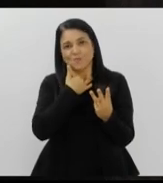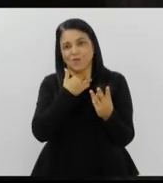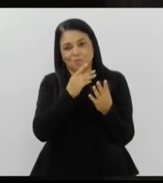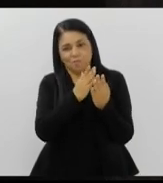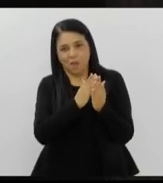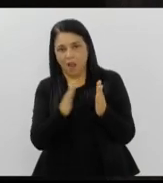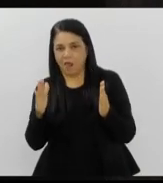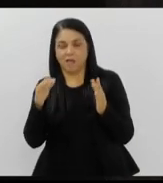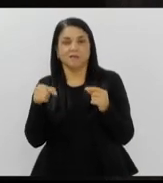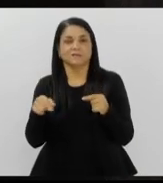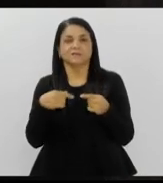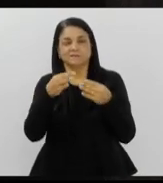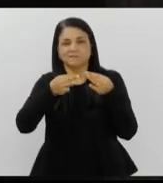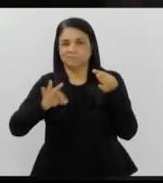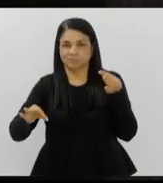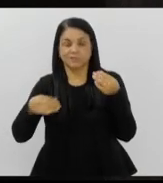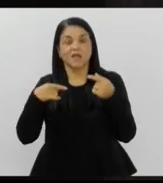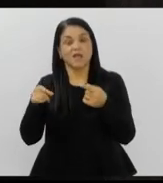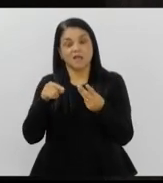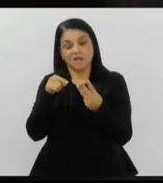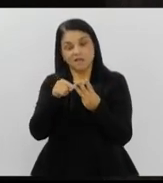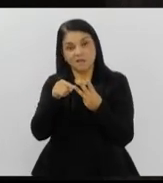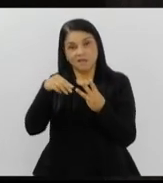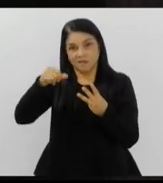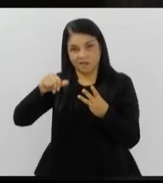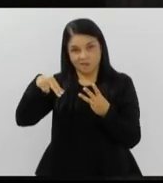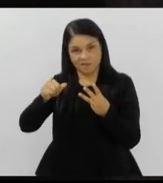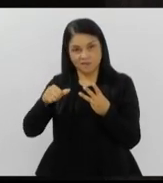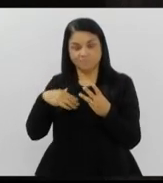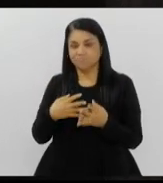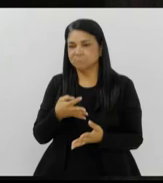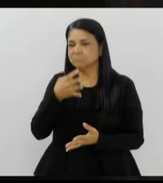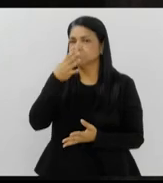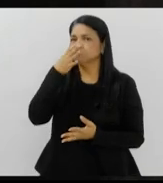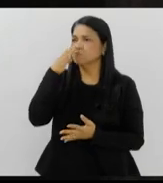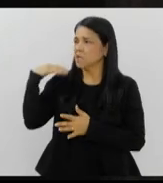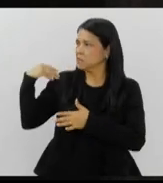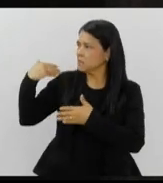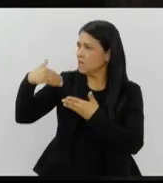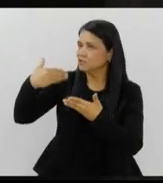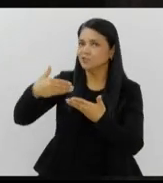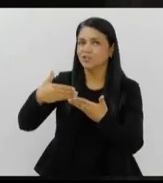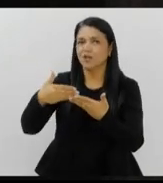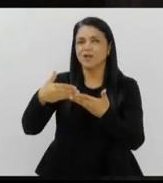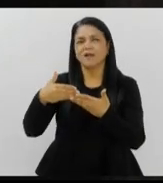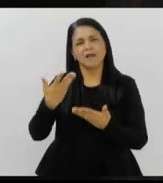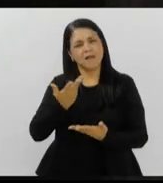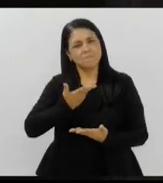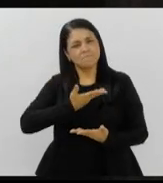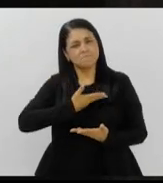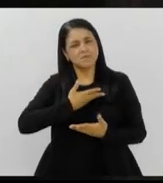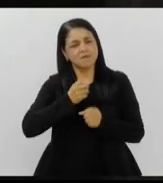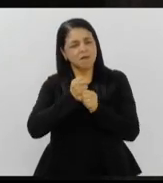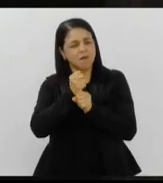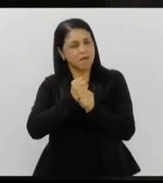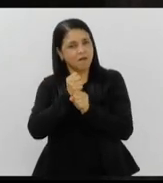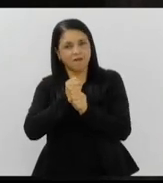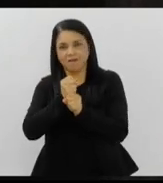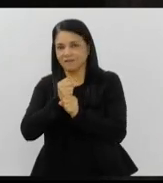falando da Ana. A Ana me impressionou muito aqui, essa trajetória dela, né? Também é uma grande amiga de muitos